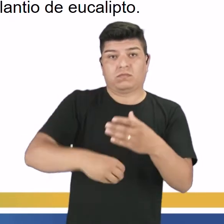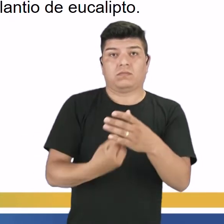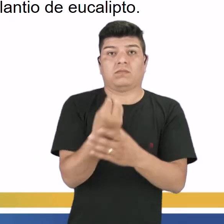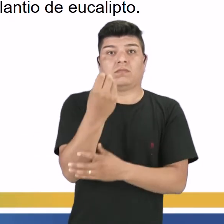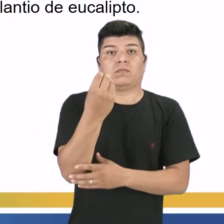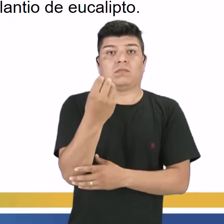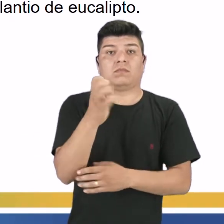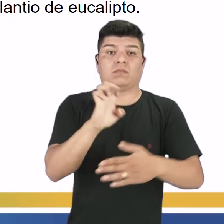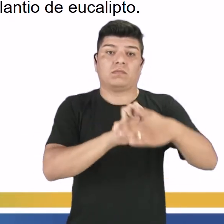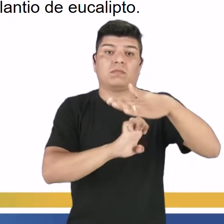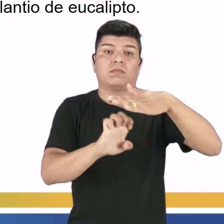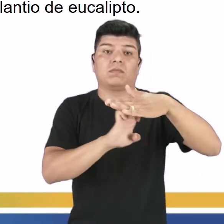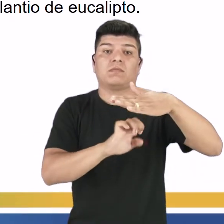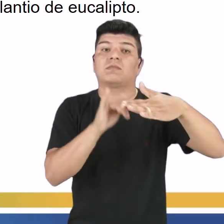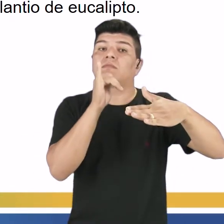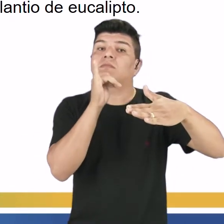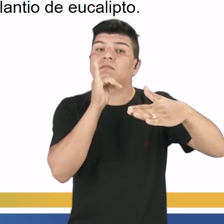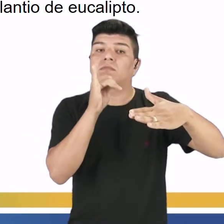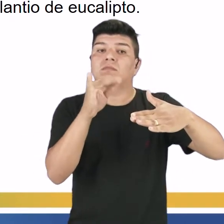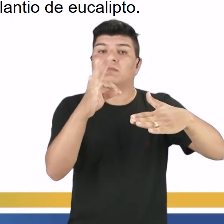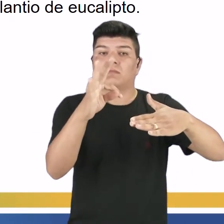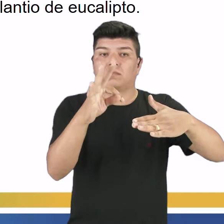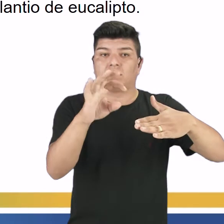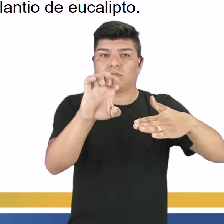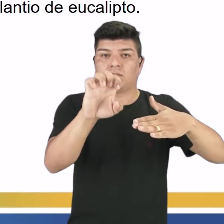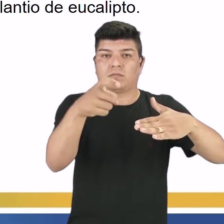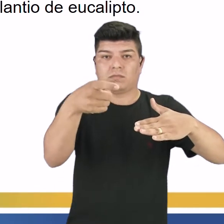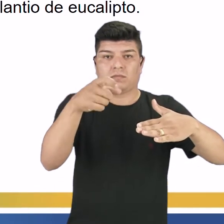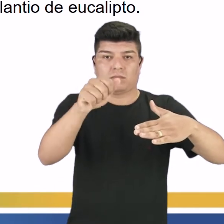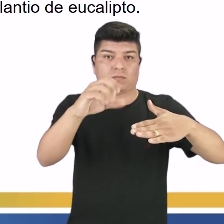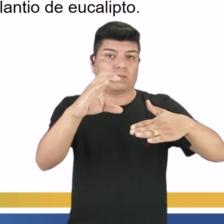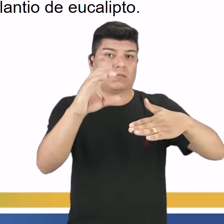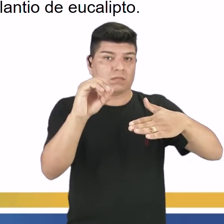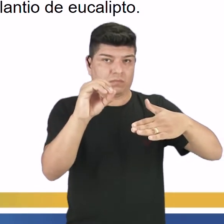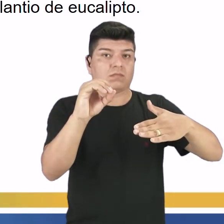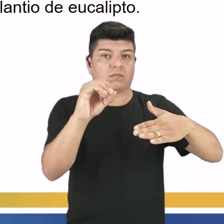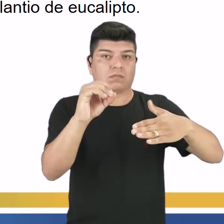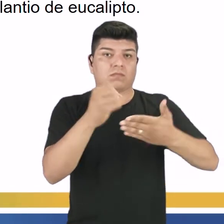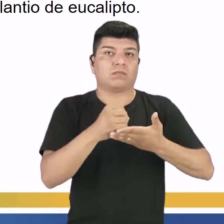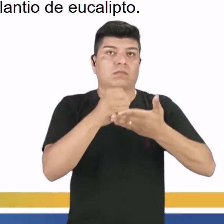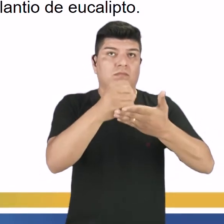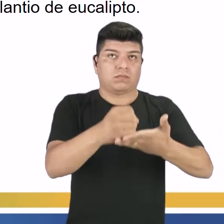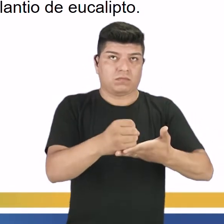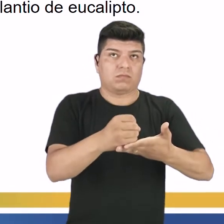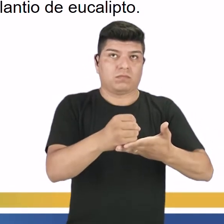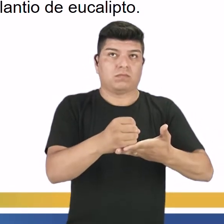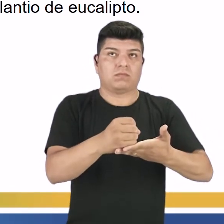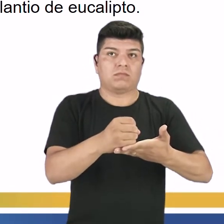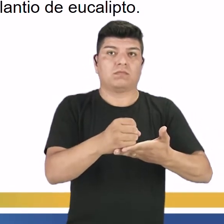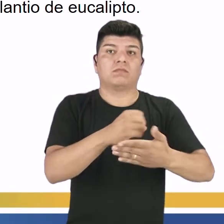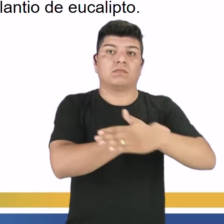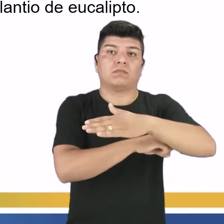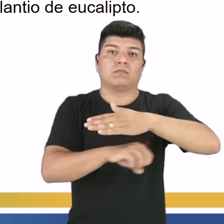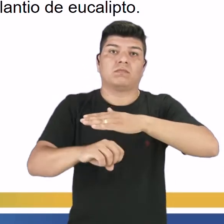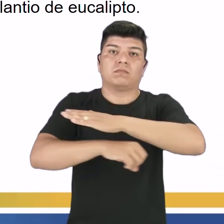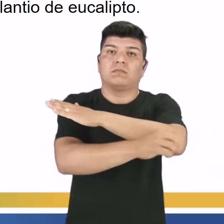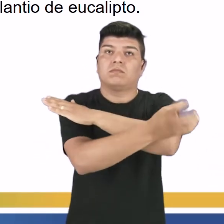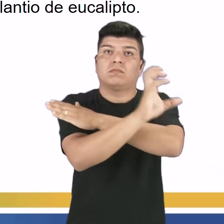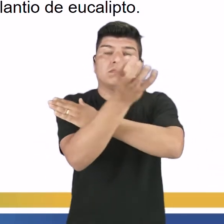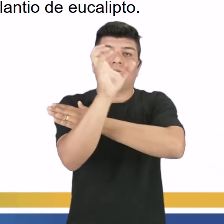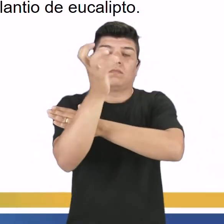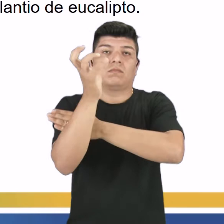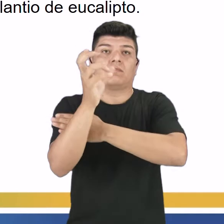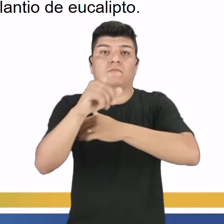empresa Texaco, por exemplo, em parceria com entidades ambientalistas, enriqueceu cerca de